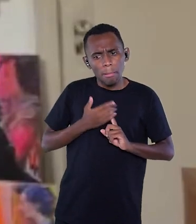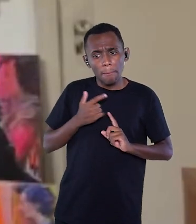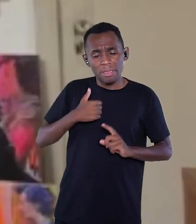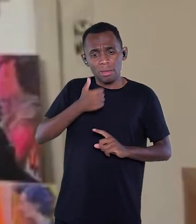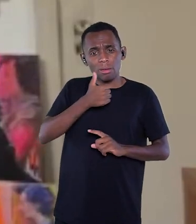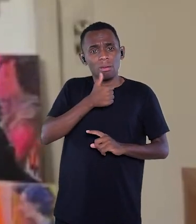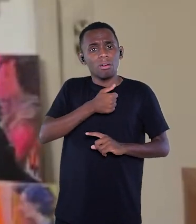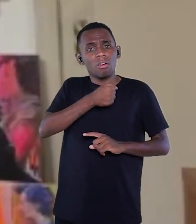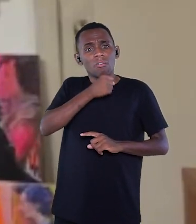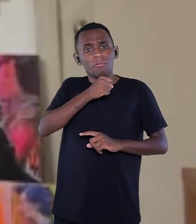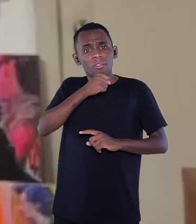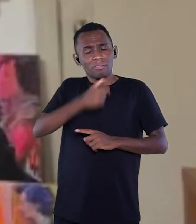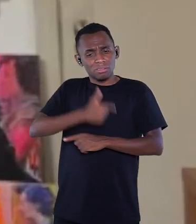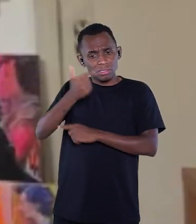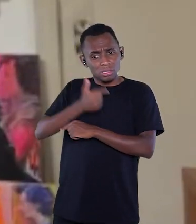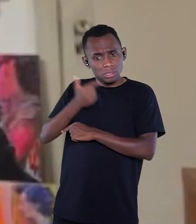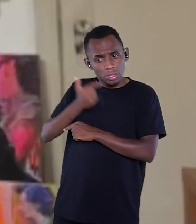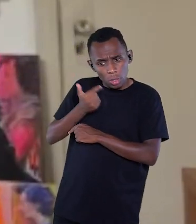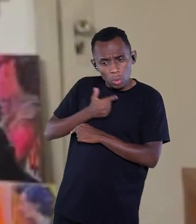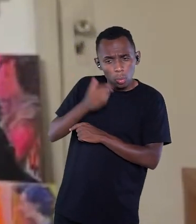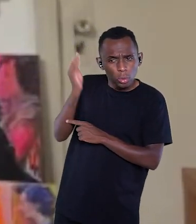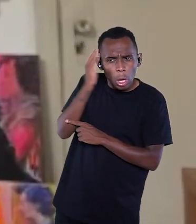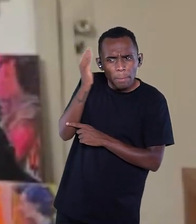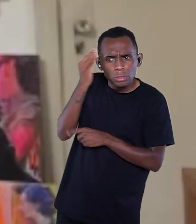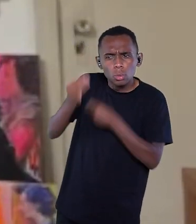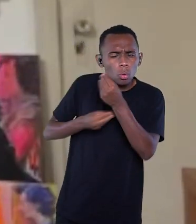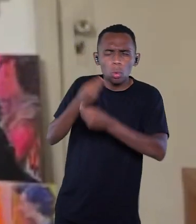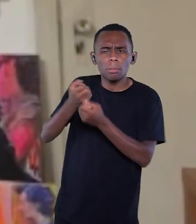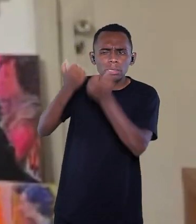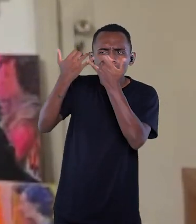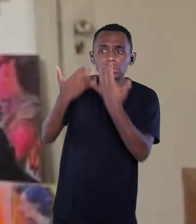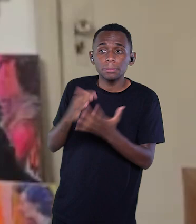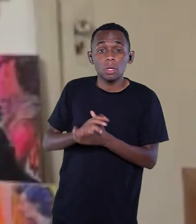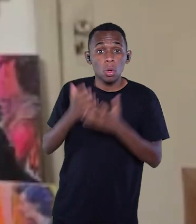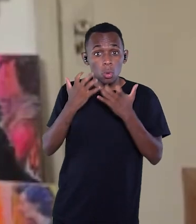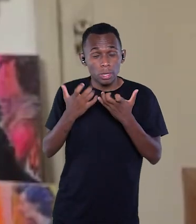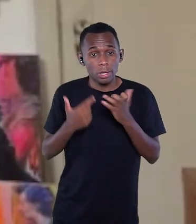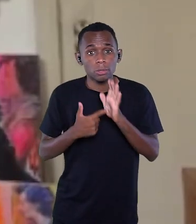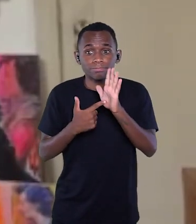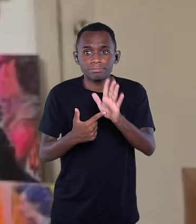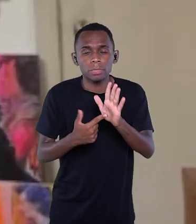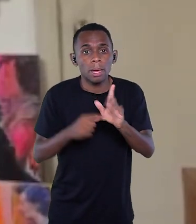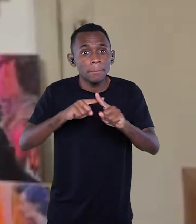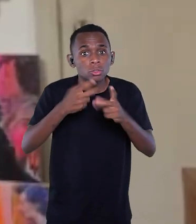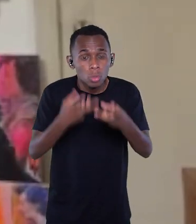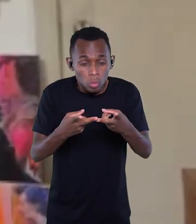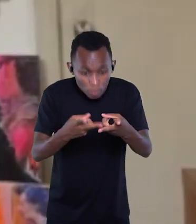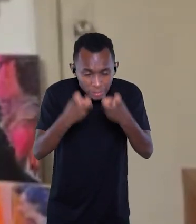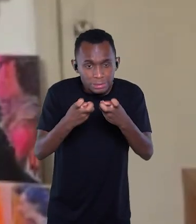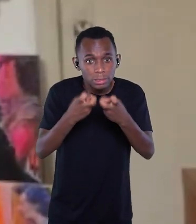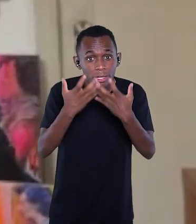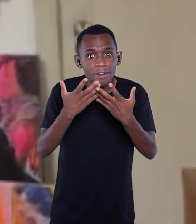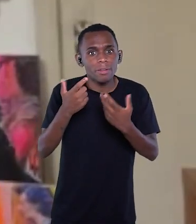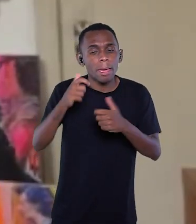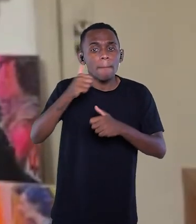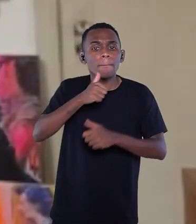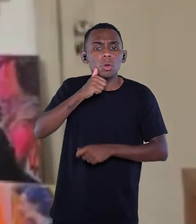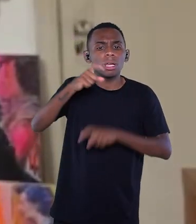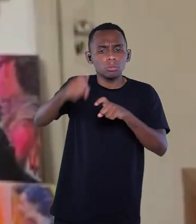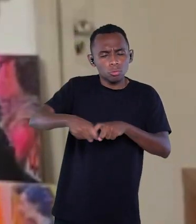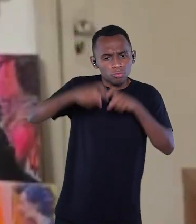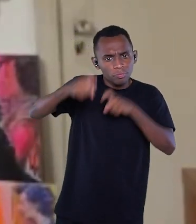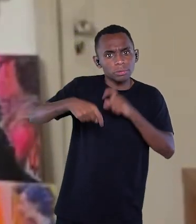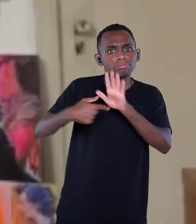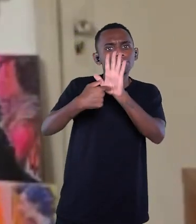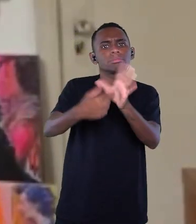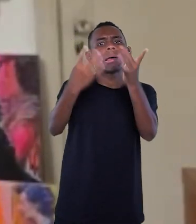minha bisavó veio parir no interior do Mato Grosso. Eu quero falar sobre essa imagem, mas eu quero ver essa imagem de uma mulher camponesa,